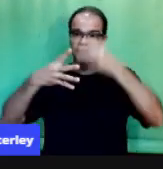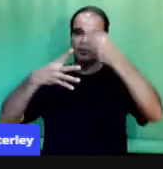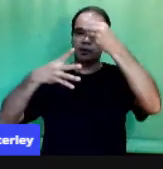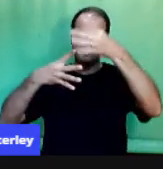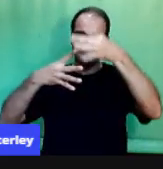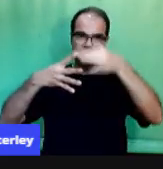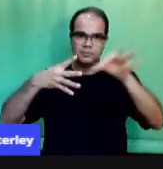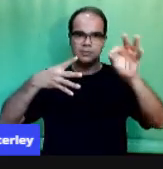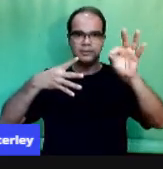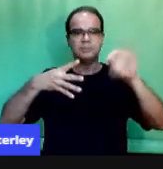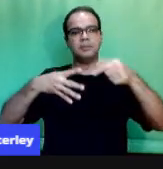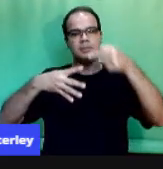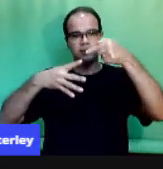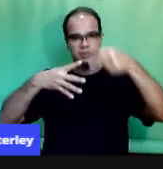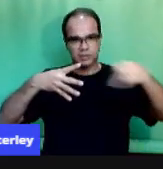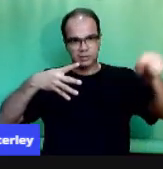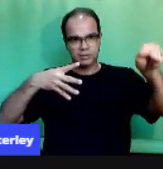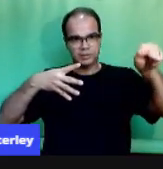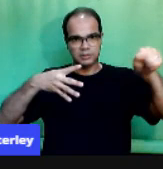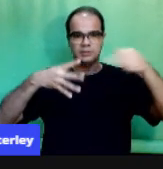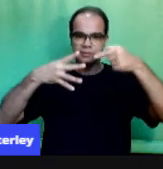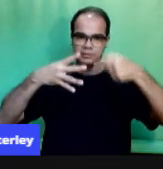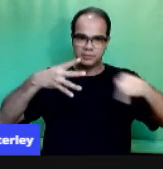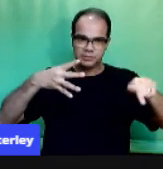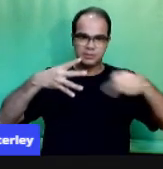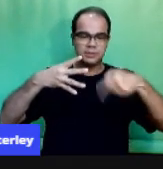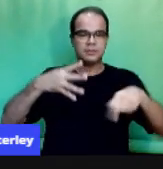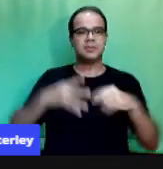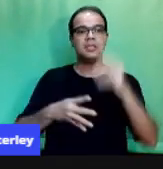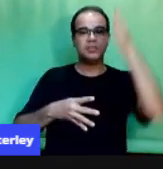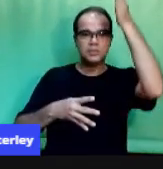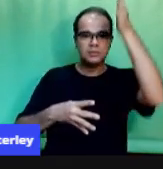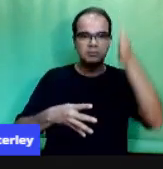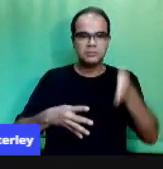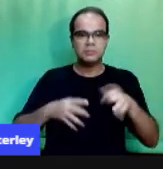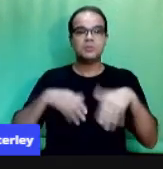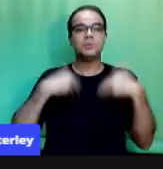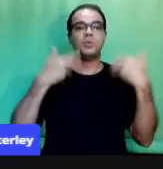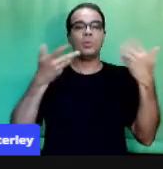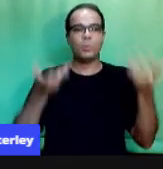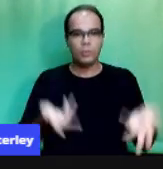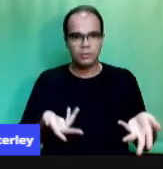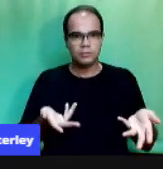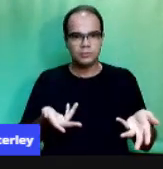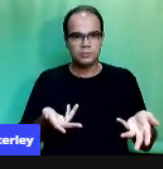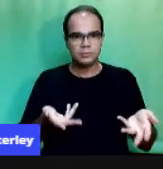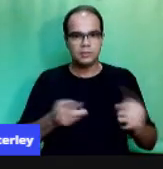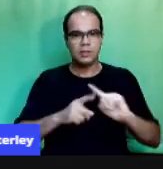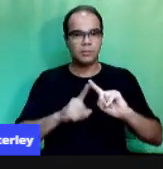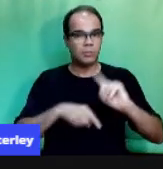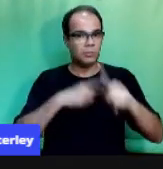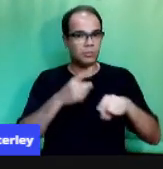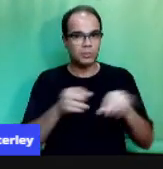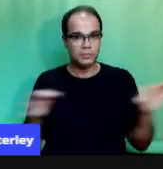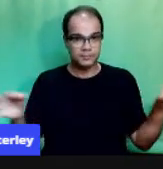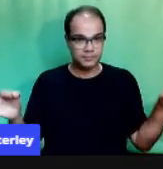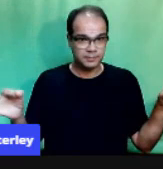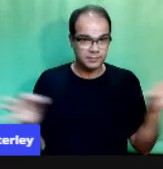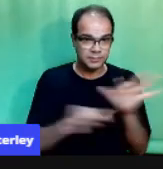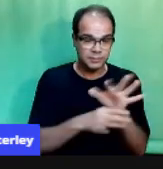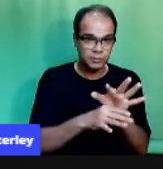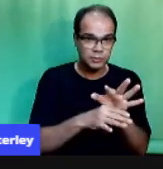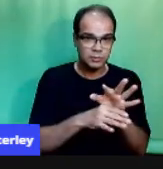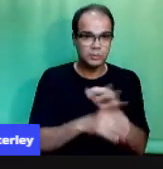fecha. E o aluno não poderá mais acessar. Seguindo,